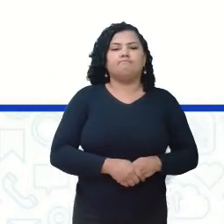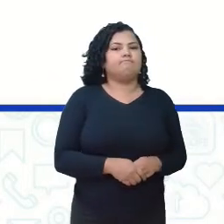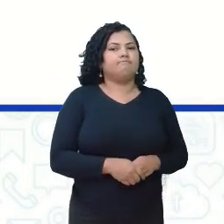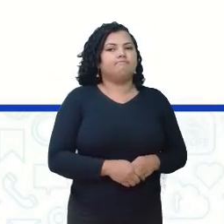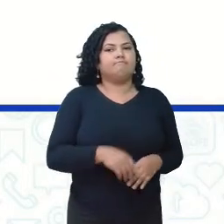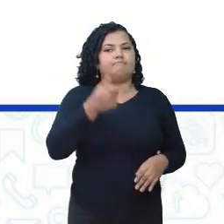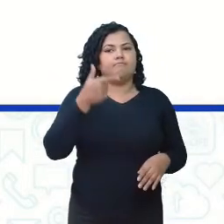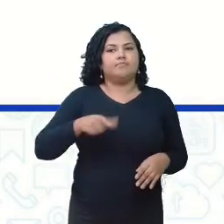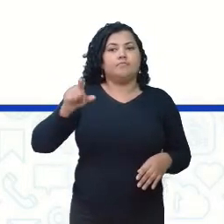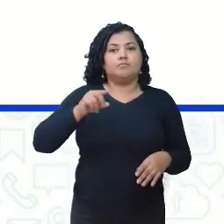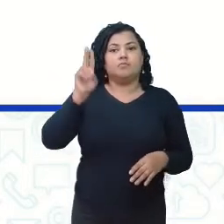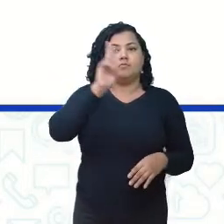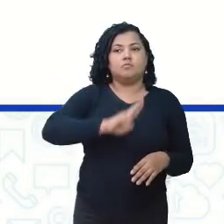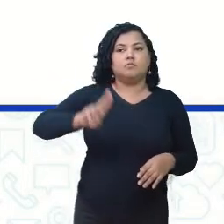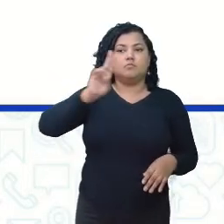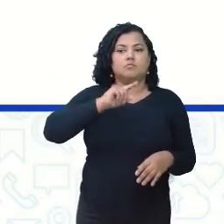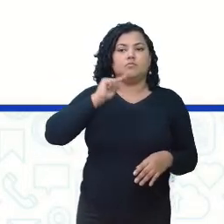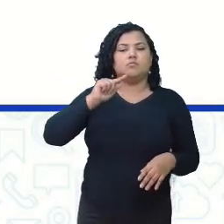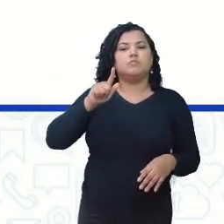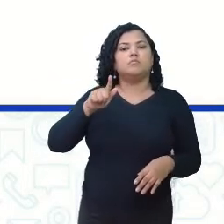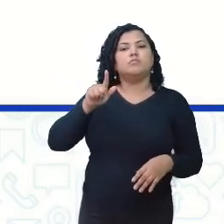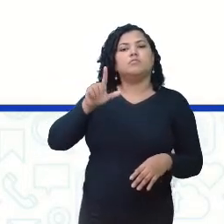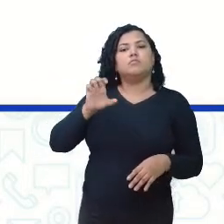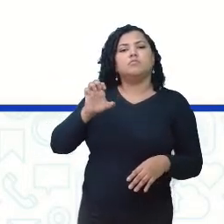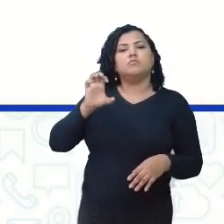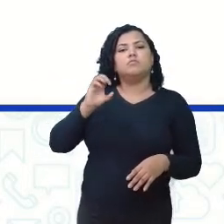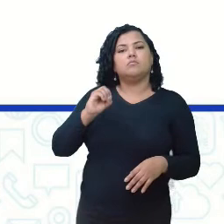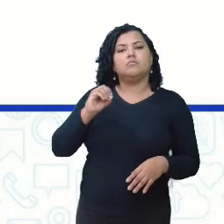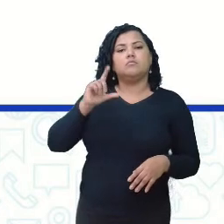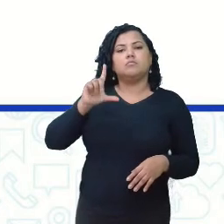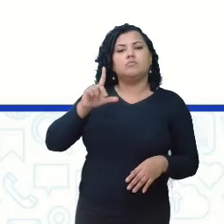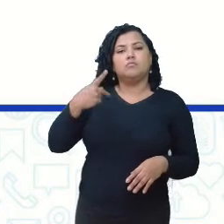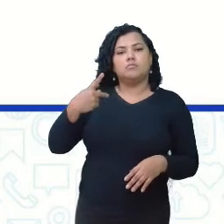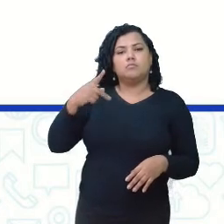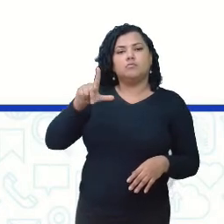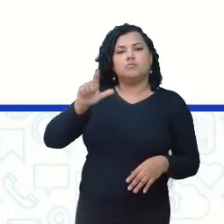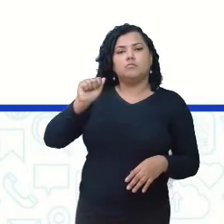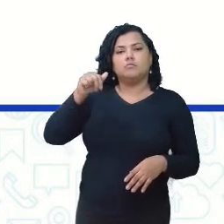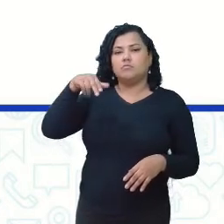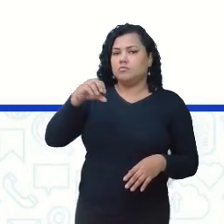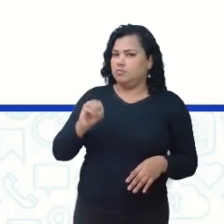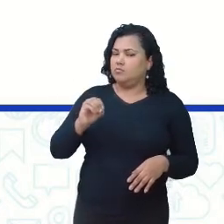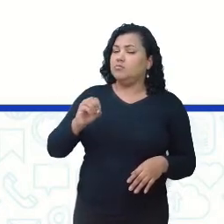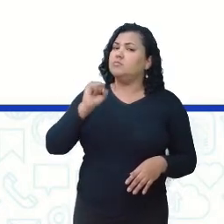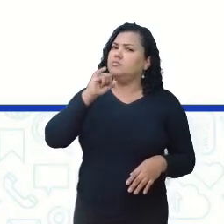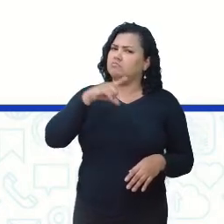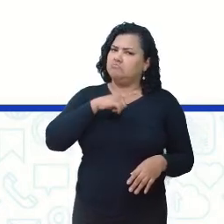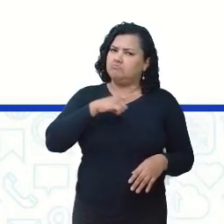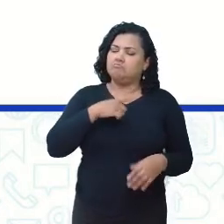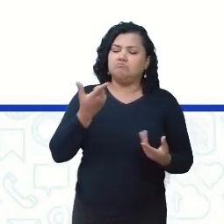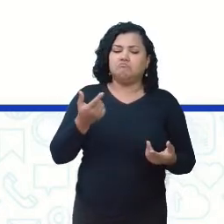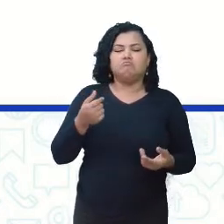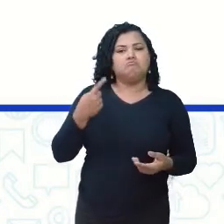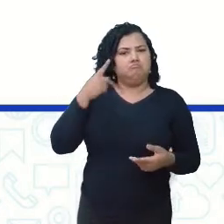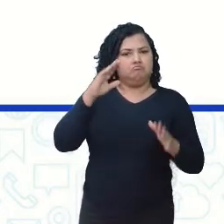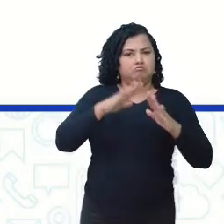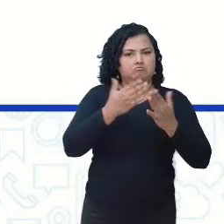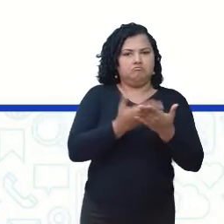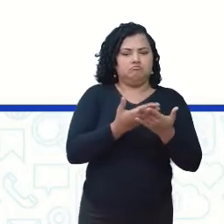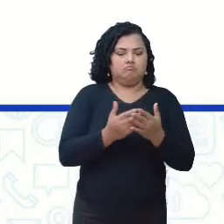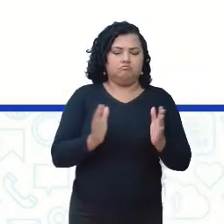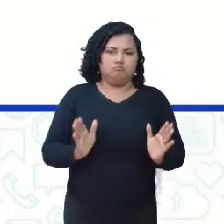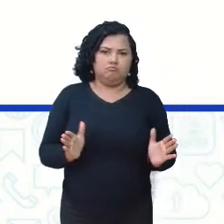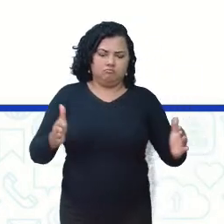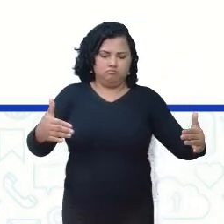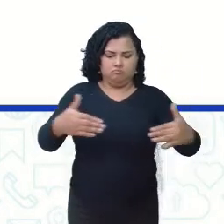uma vez eu estou usando o geoplano, né? O geoplano se você tiver um geoplano físico na tua escola, dá uma olhadinha. Geralmente